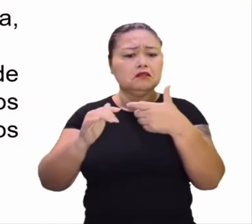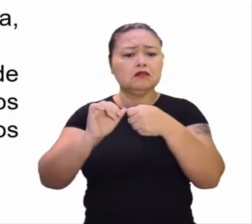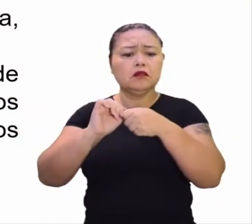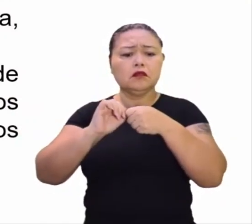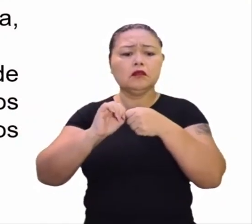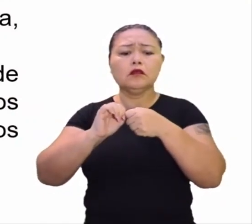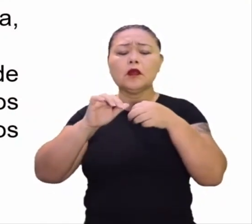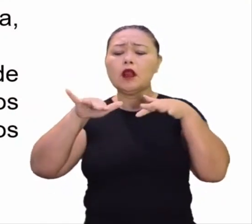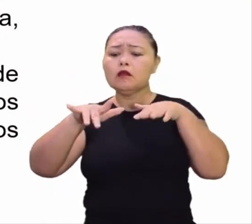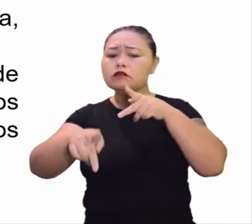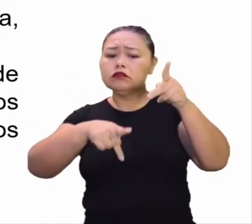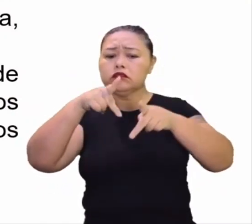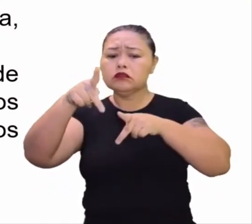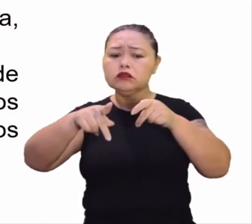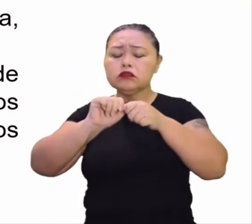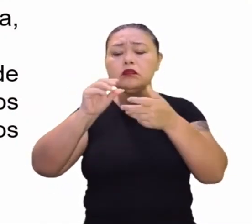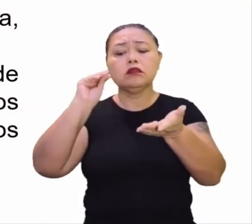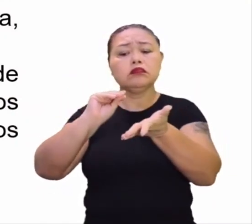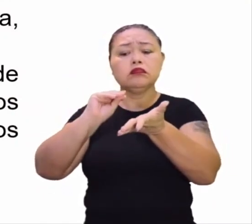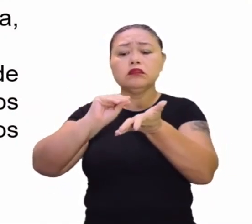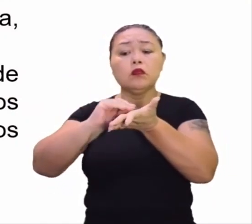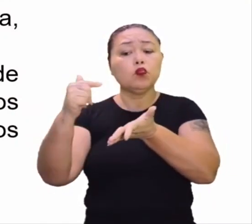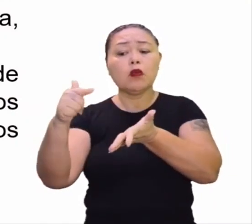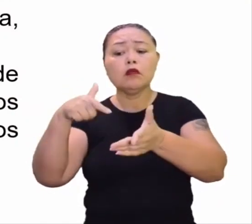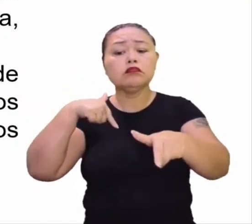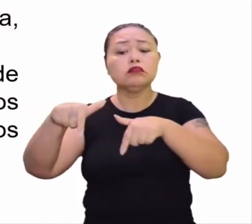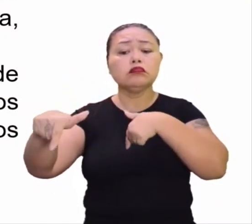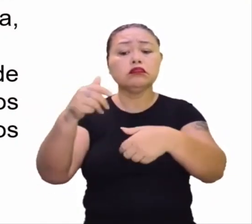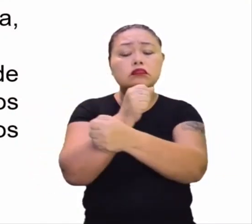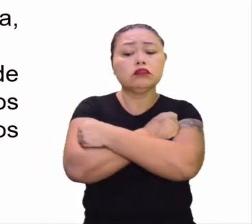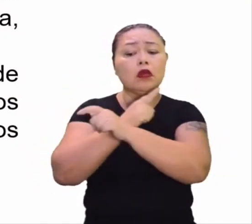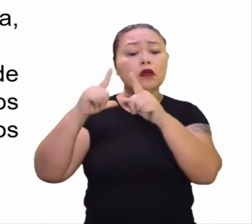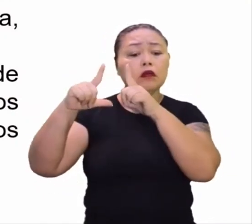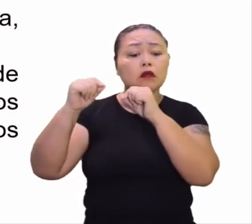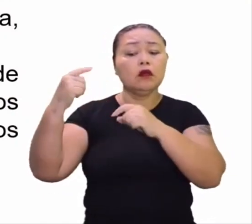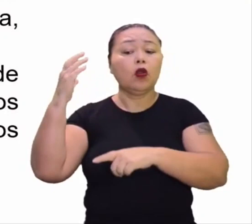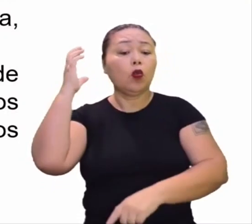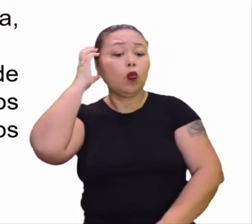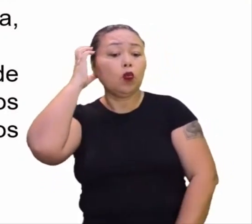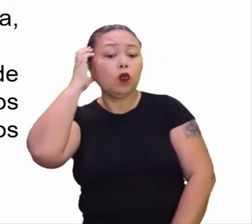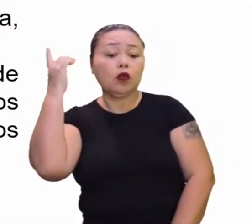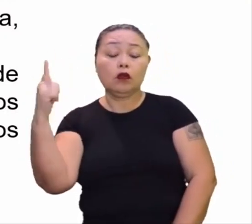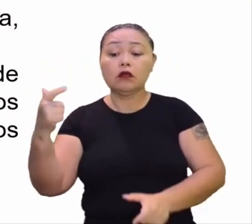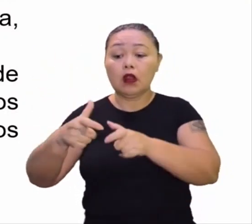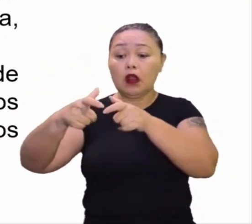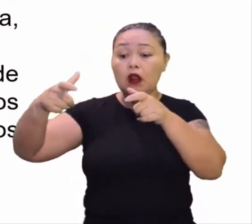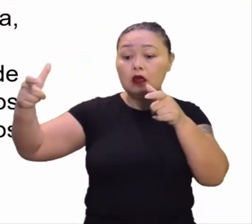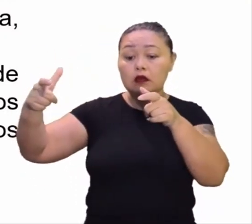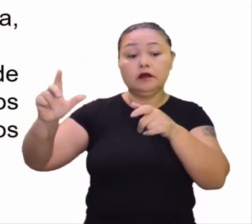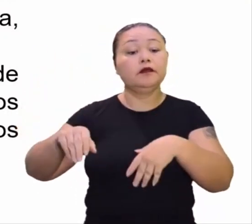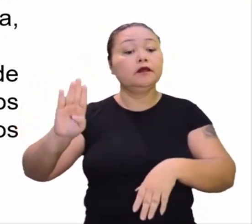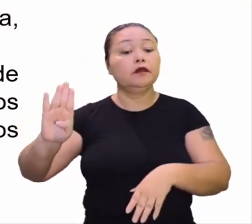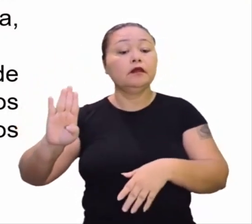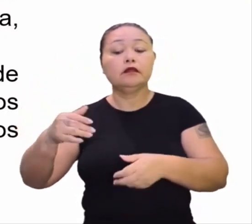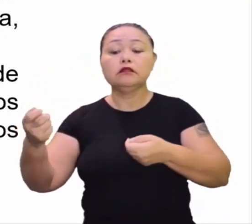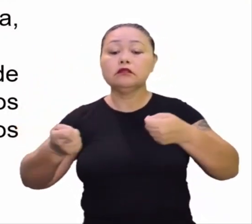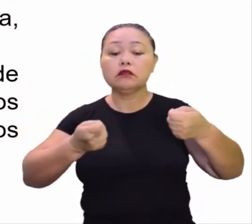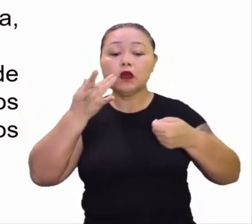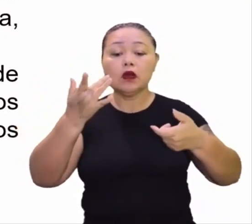pelo afluxo da população desempregada de Brasília, Cuiabá e Goiânia cresceram. B.